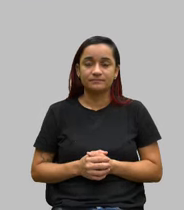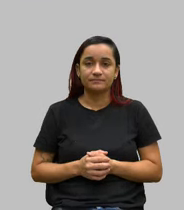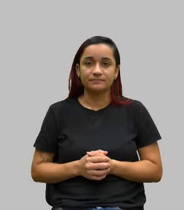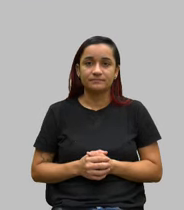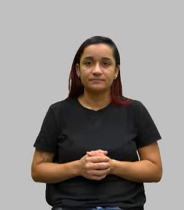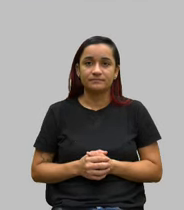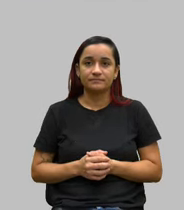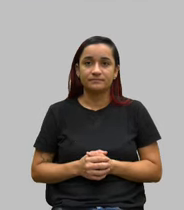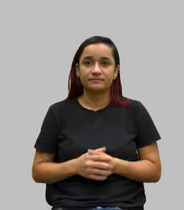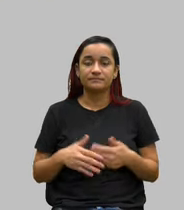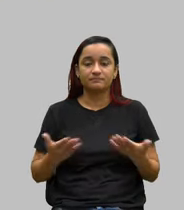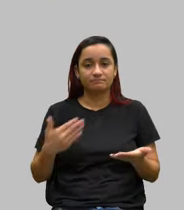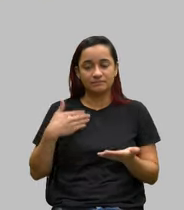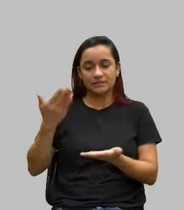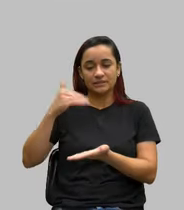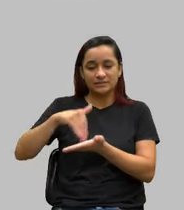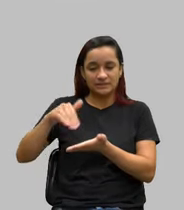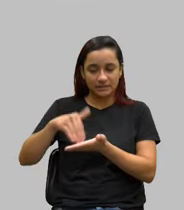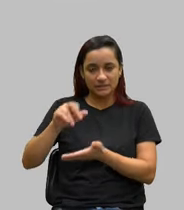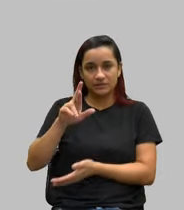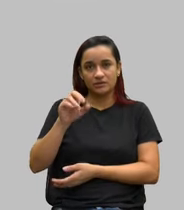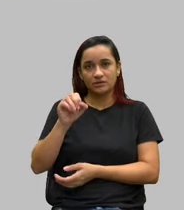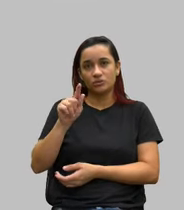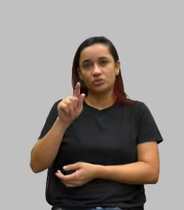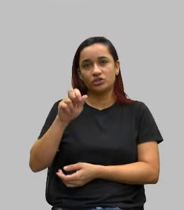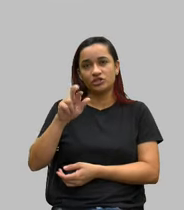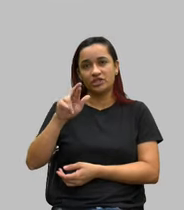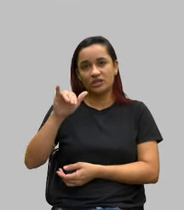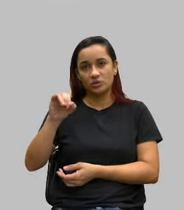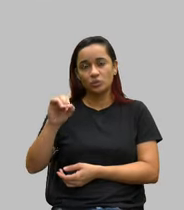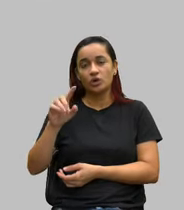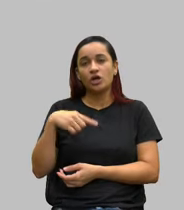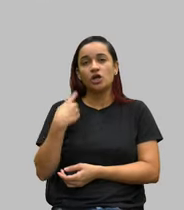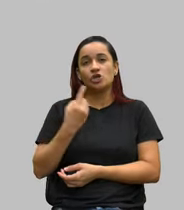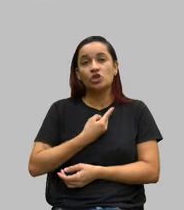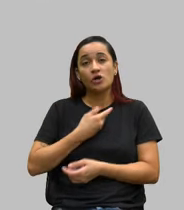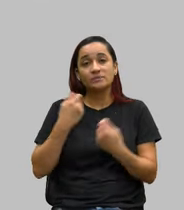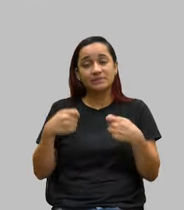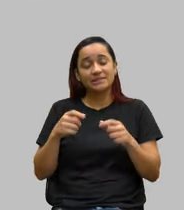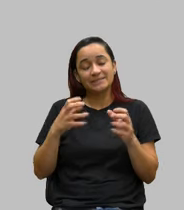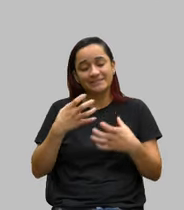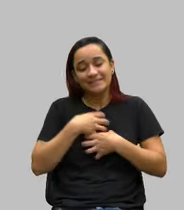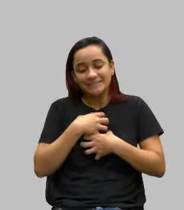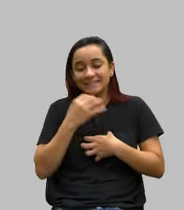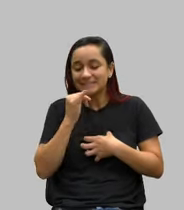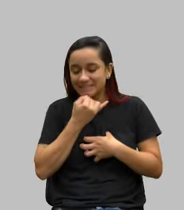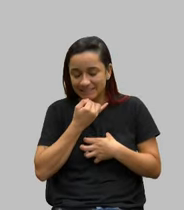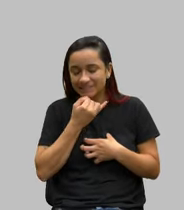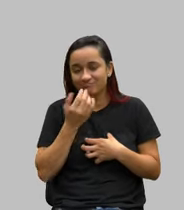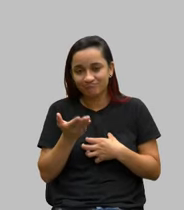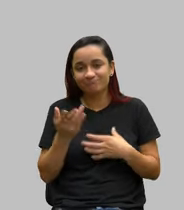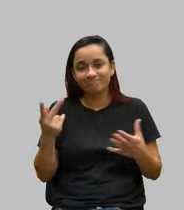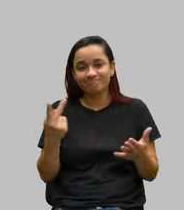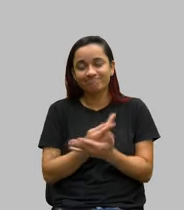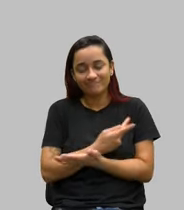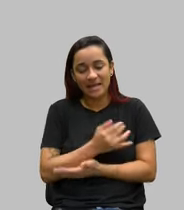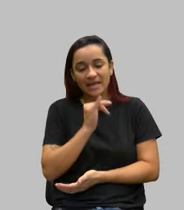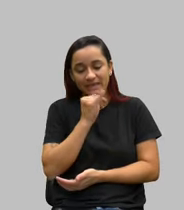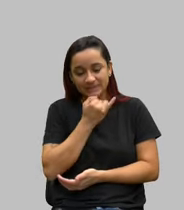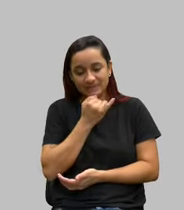rodg secretário Rogério a gente só tem que ficar triste com uma situação dessa e lamentar